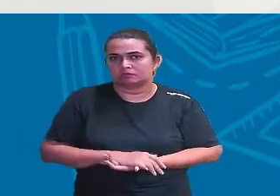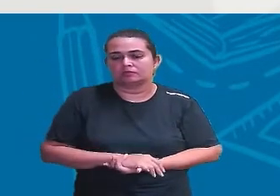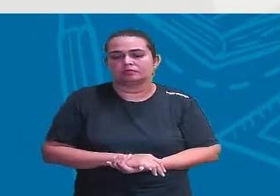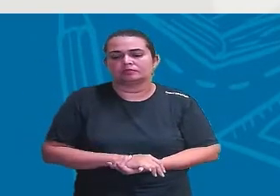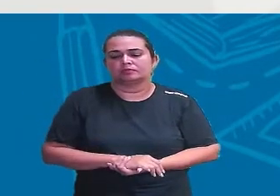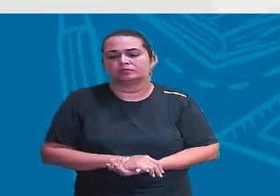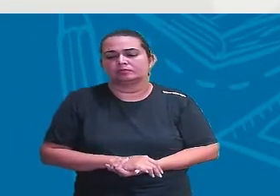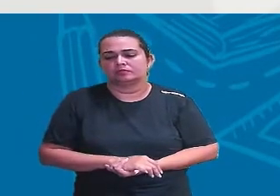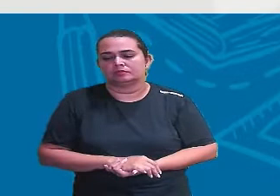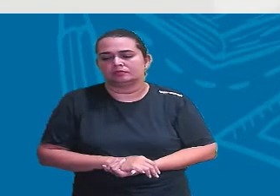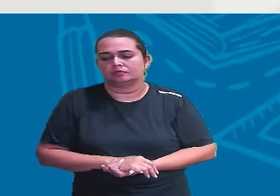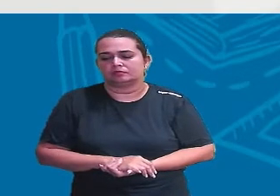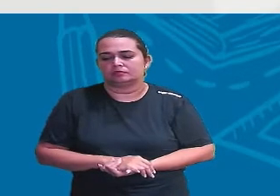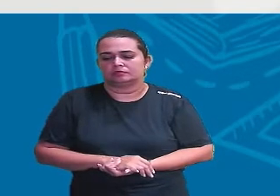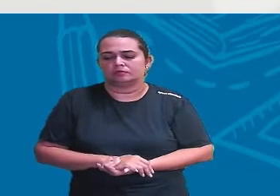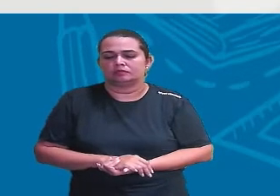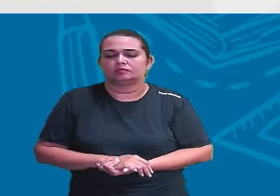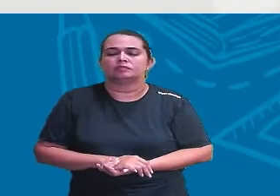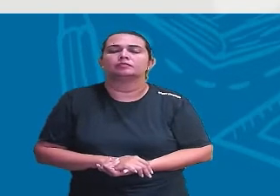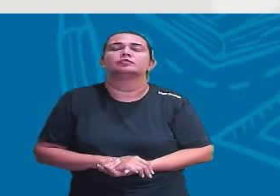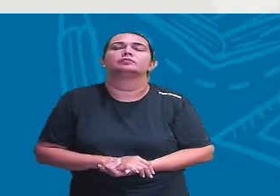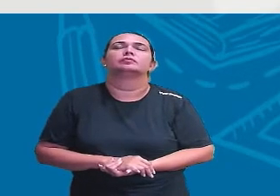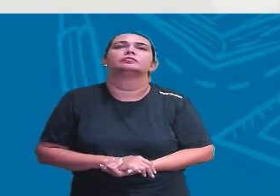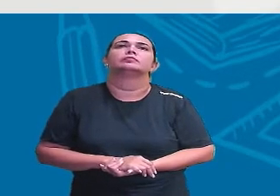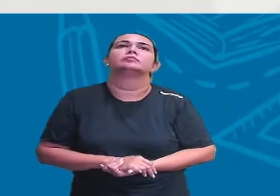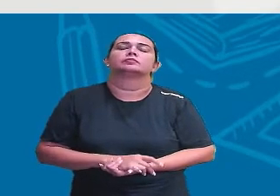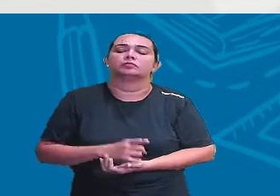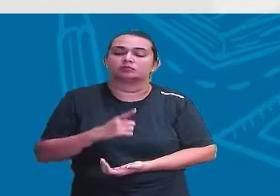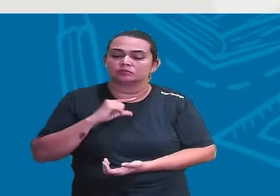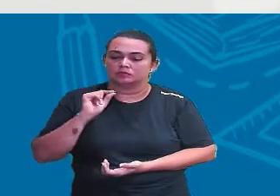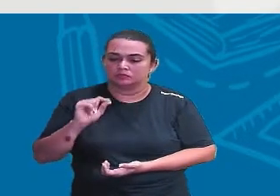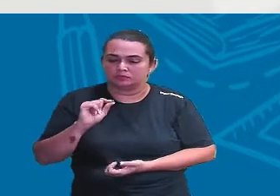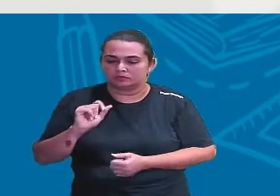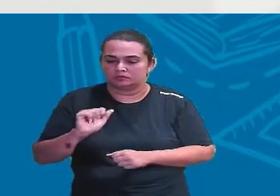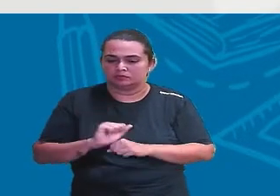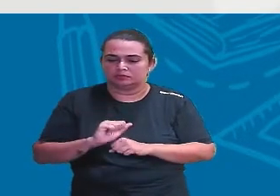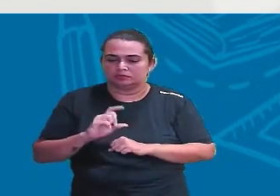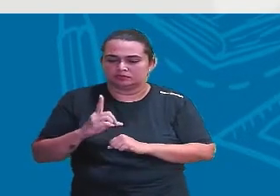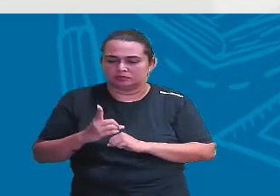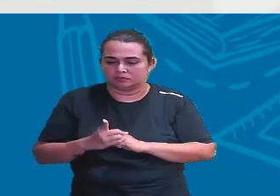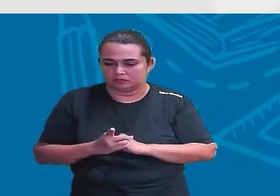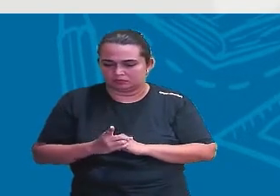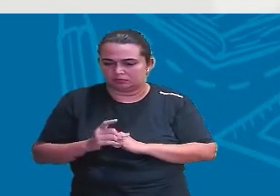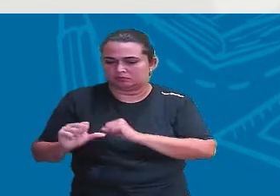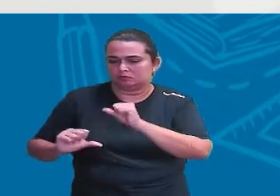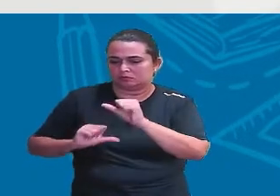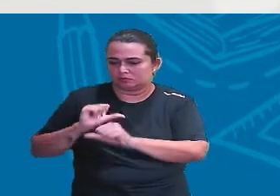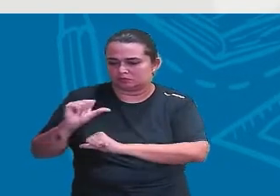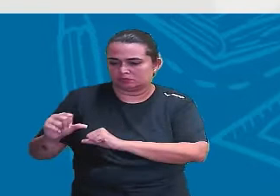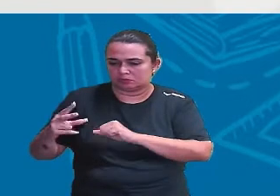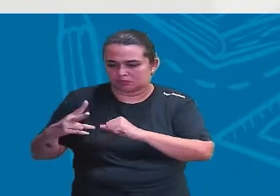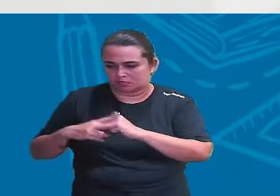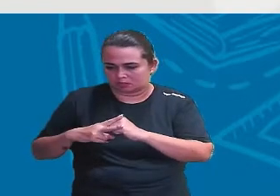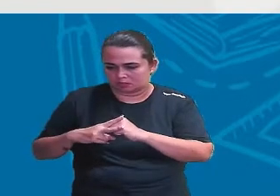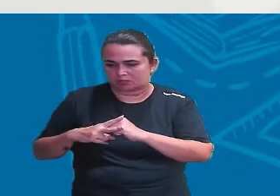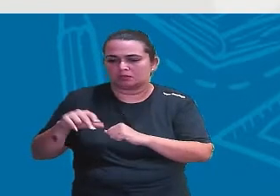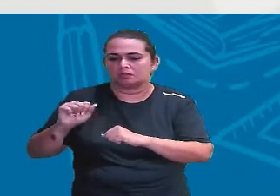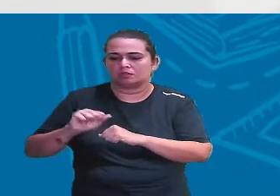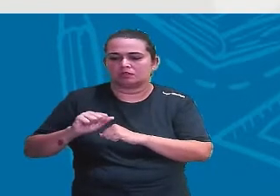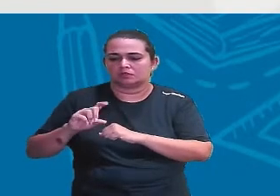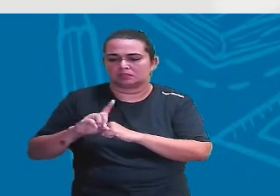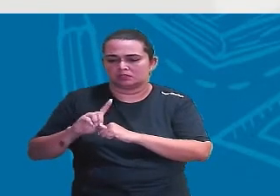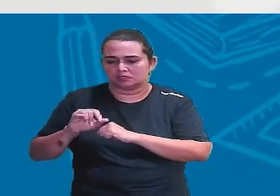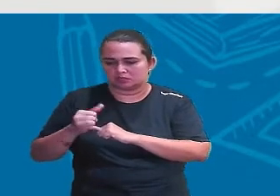assunto, tá? Então, a gente tem o advérbio modifica verbo, adjetivo e outro advérbio. Já a